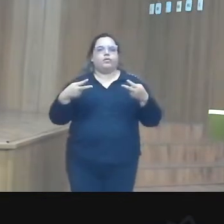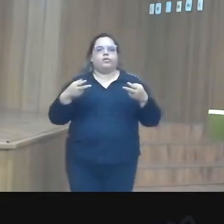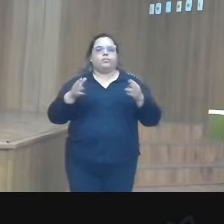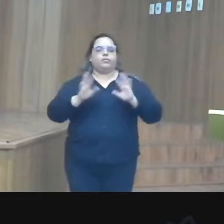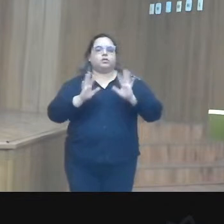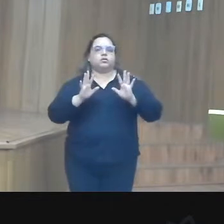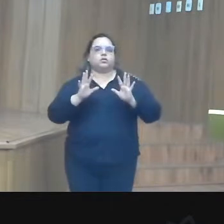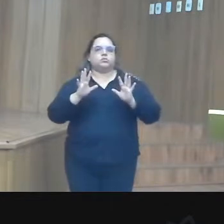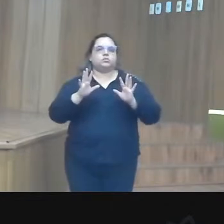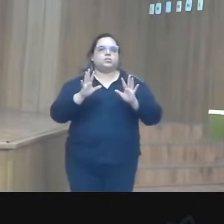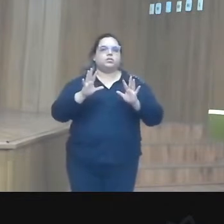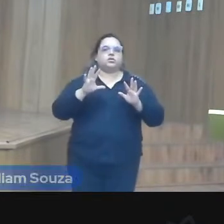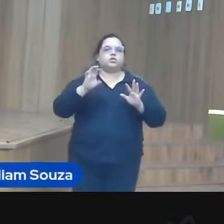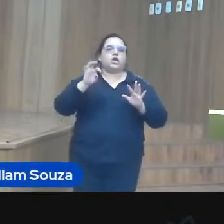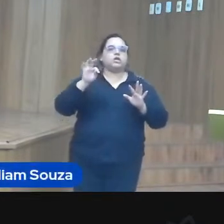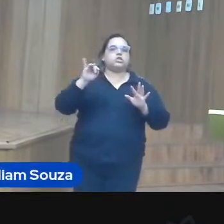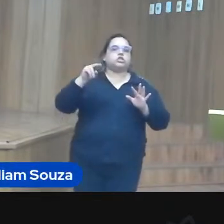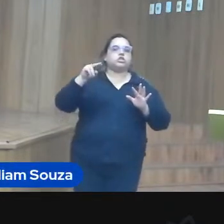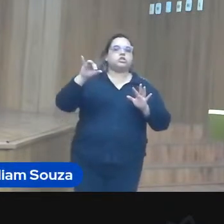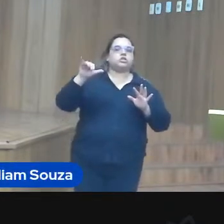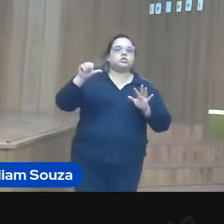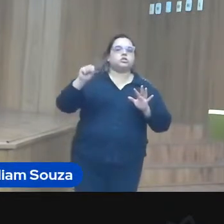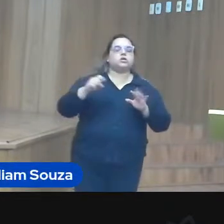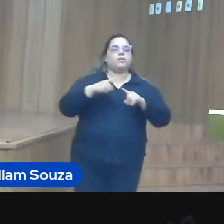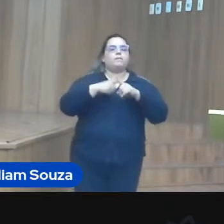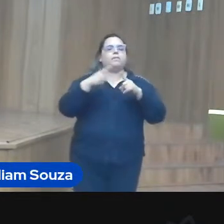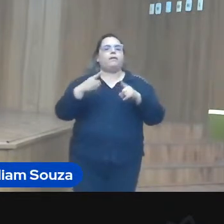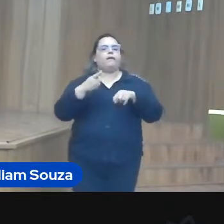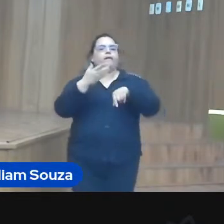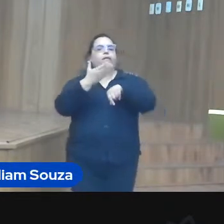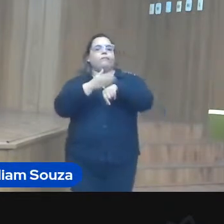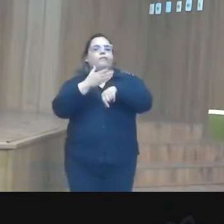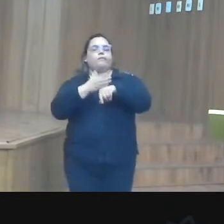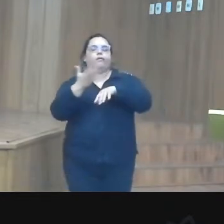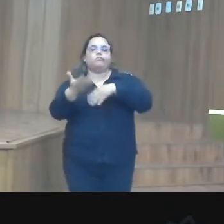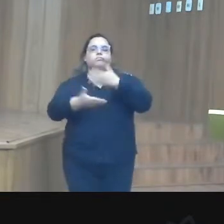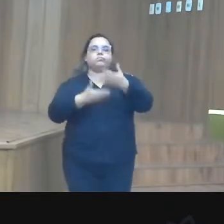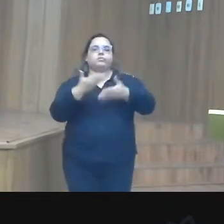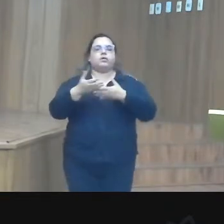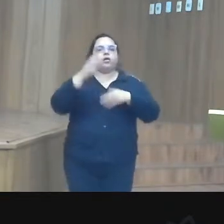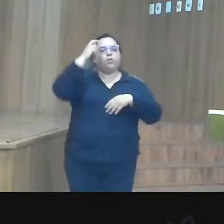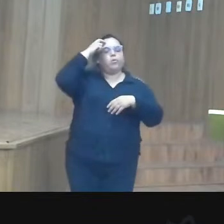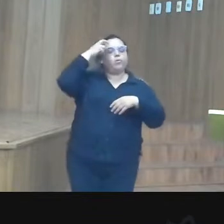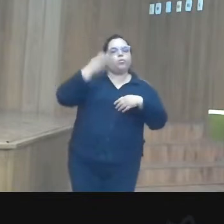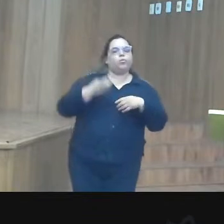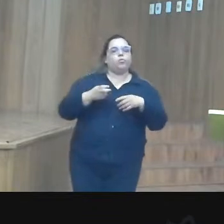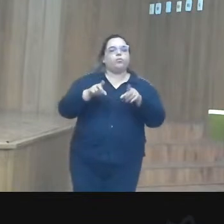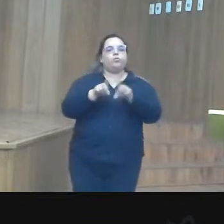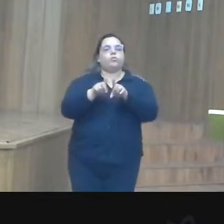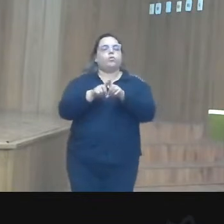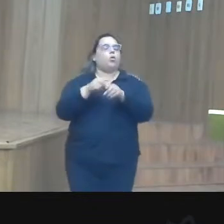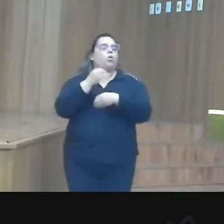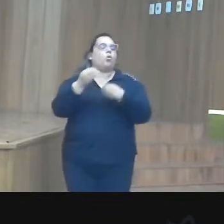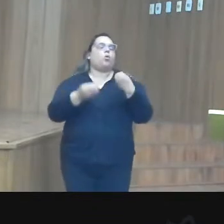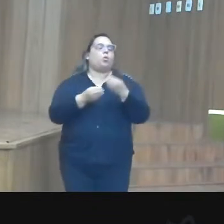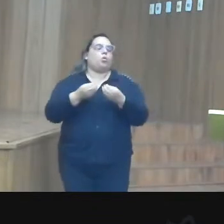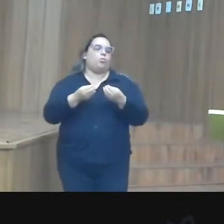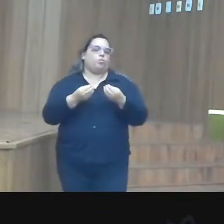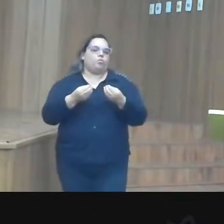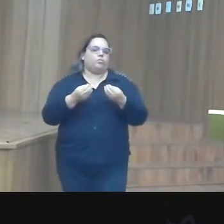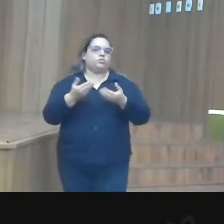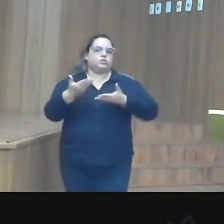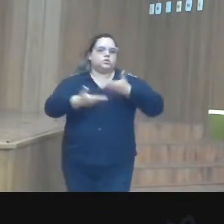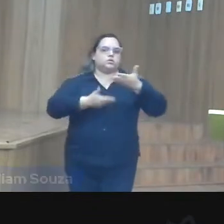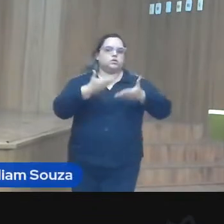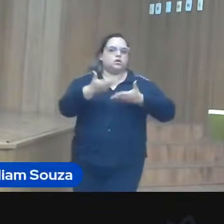mas praticantes que compartilham práticas, grupos culturais, como que eles se relacionam,